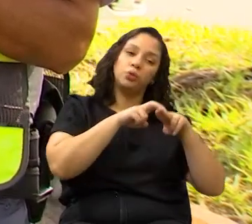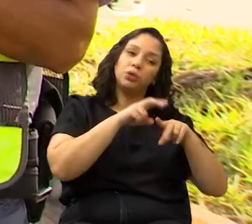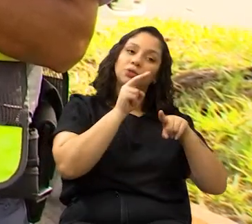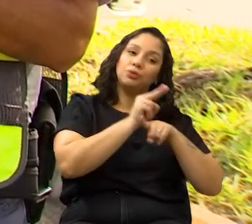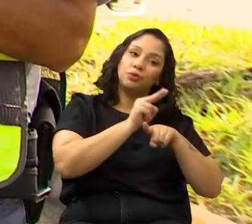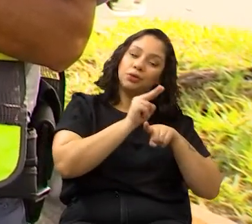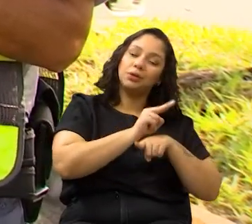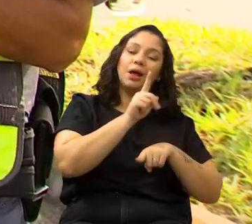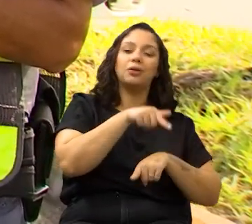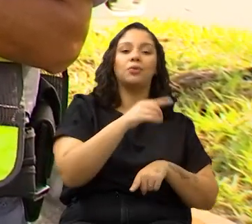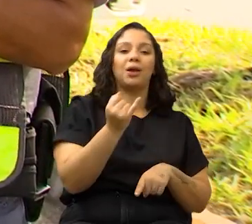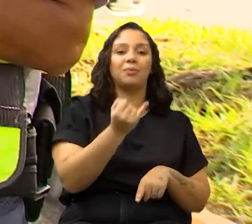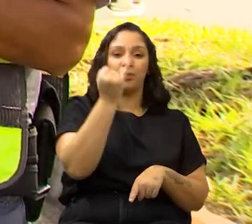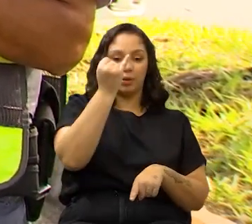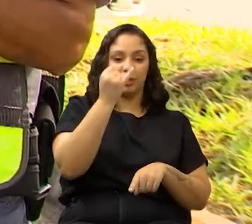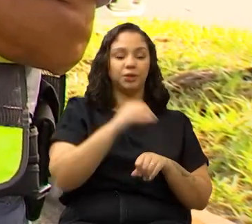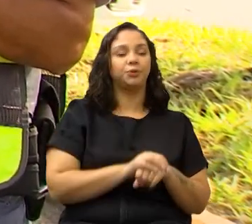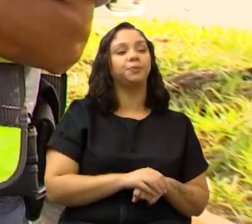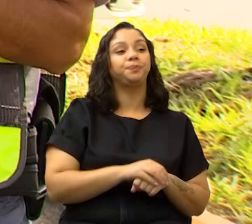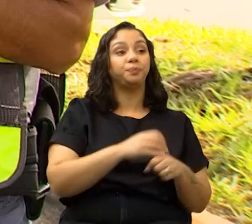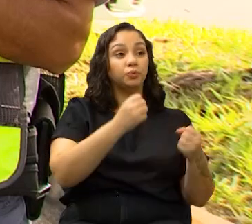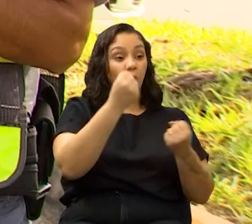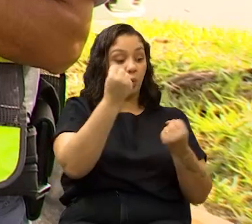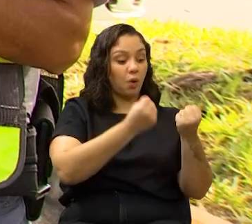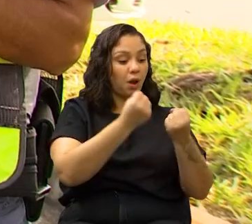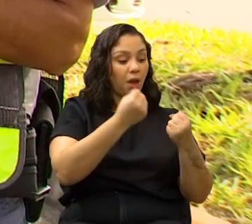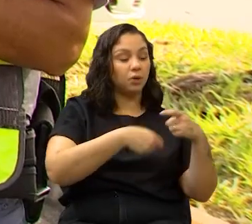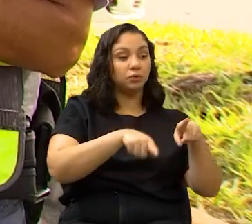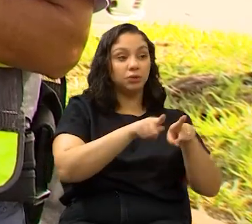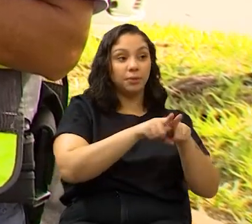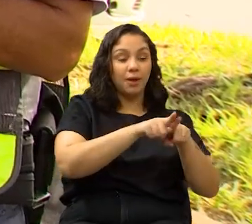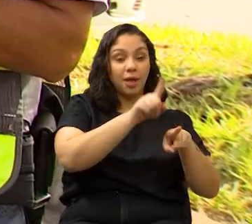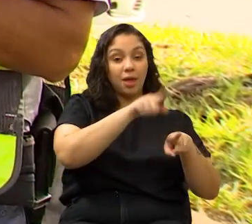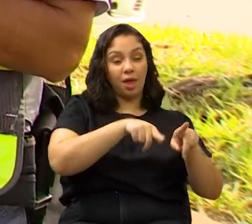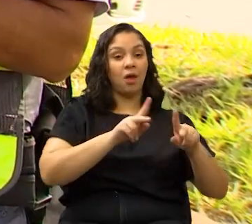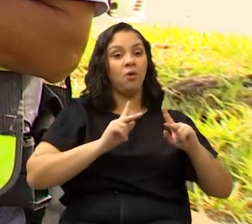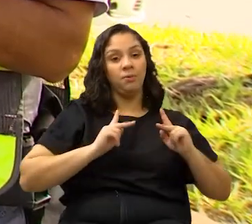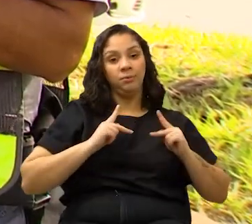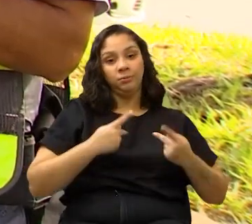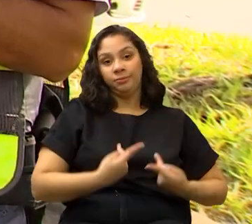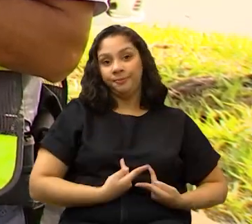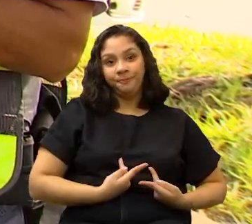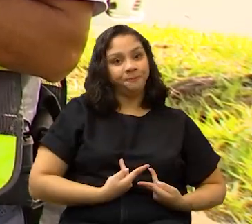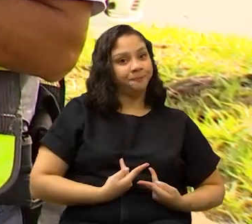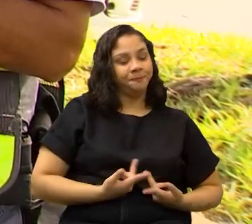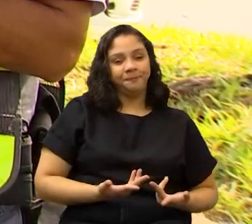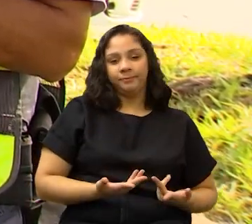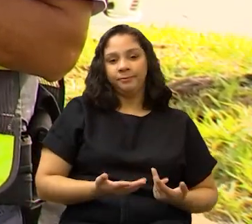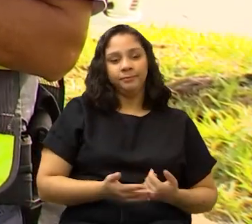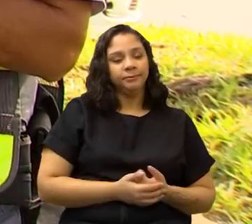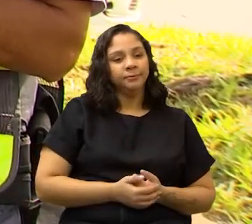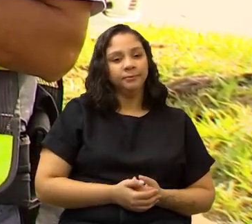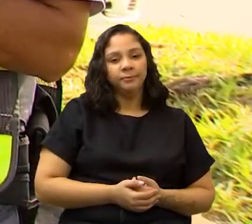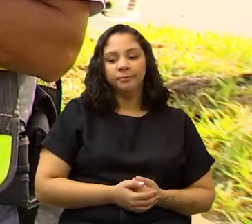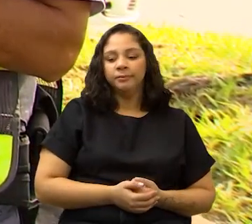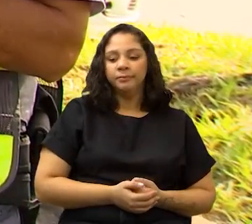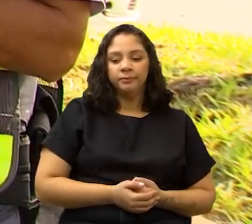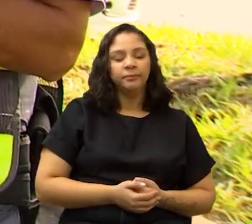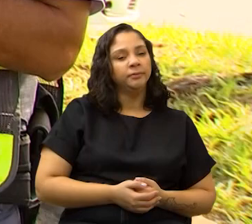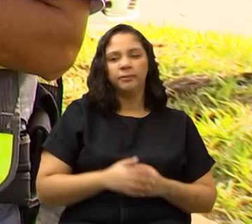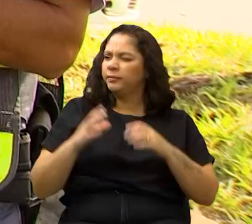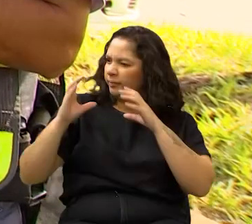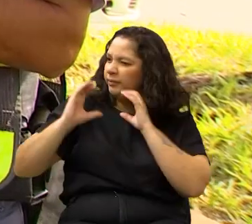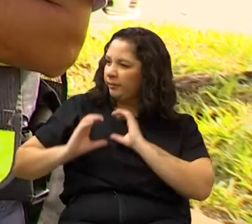devem ser levados em consideração. Com o carro também tem a questão humana que o senhor falou, não é? Questão que muitas vezes os